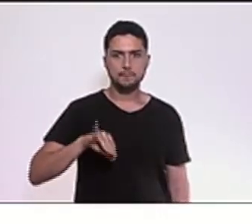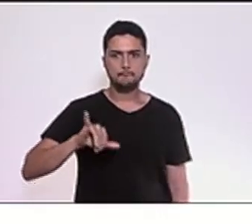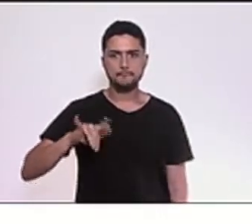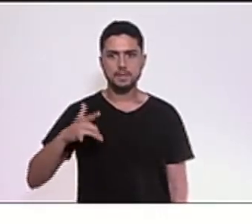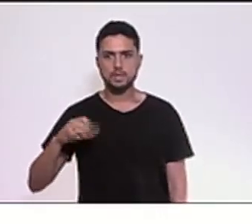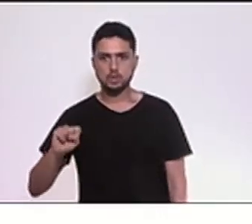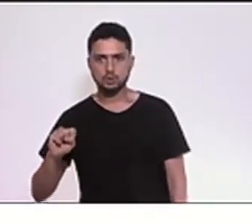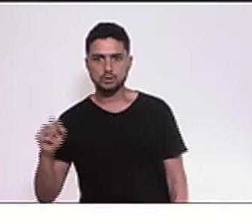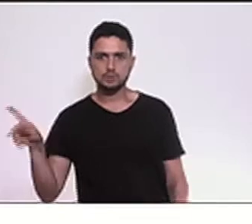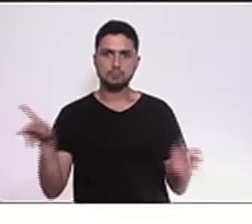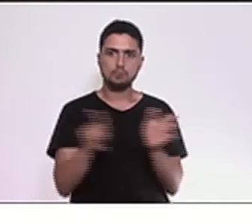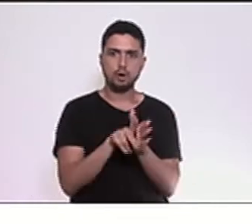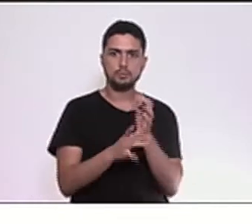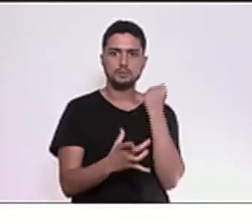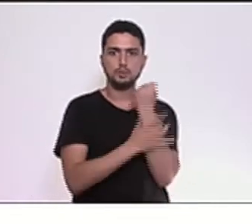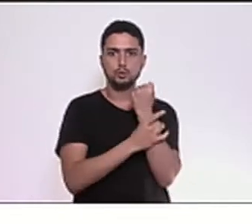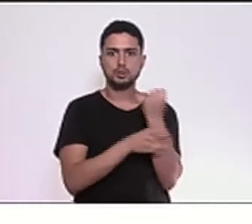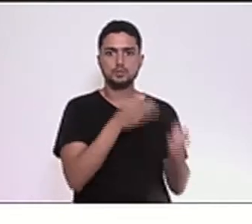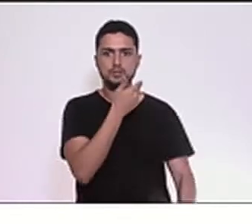da segurança pública.